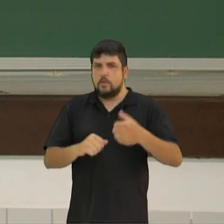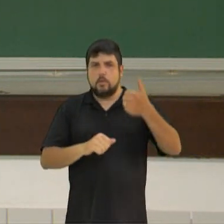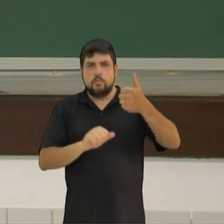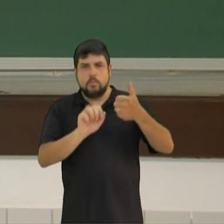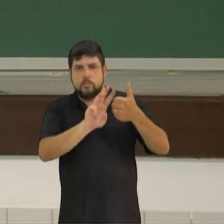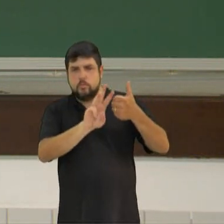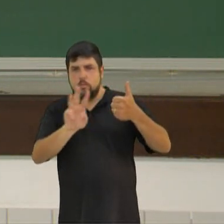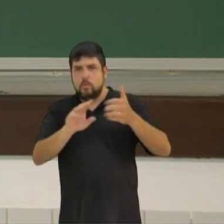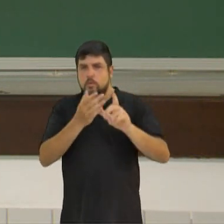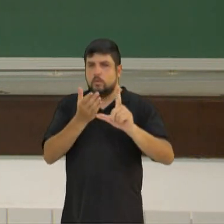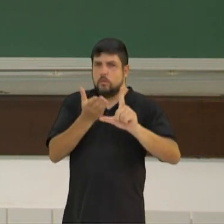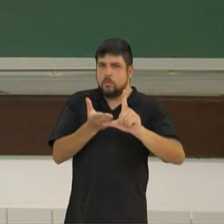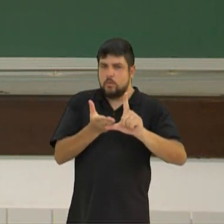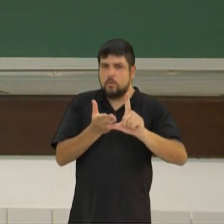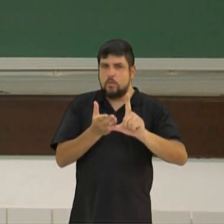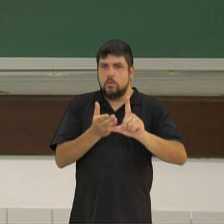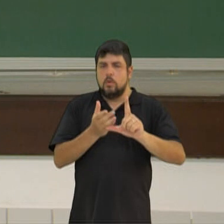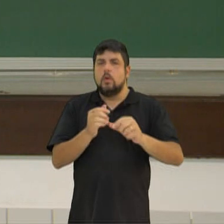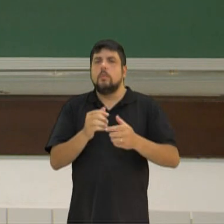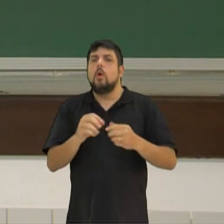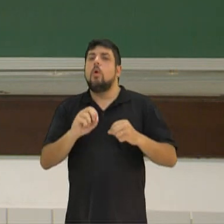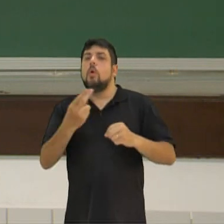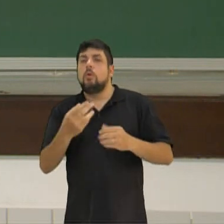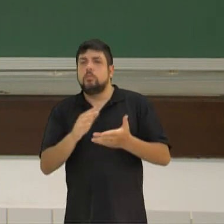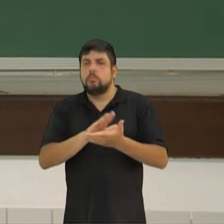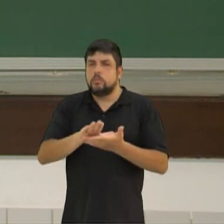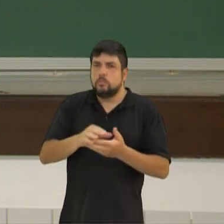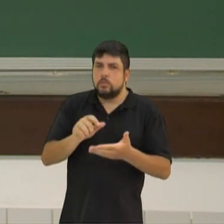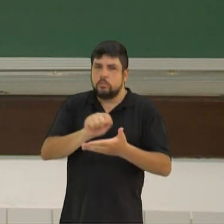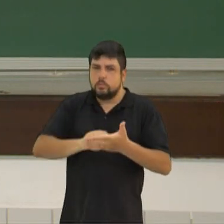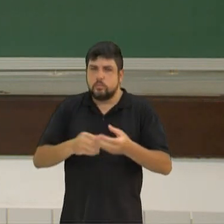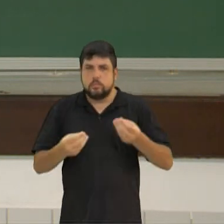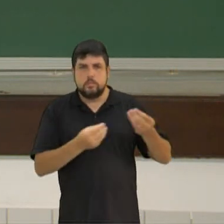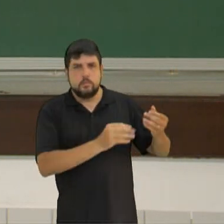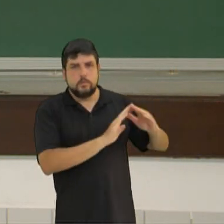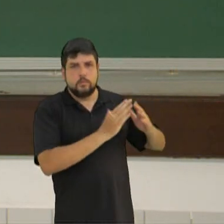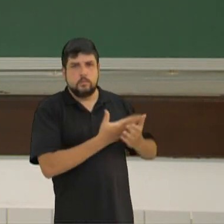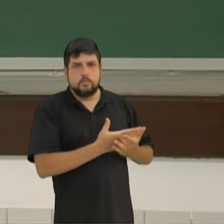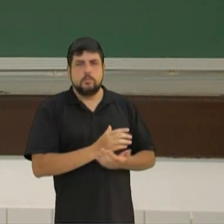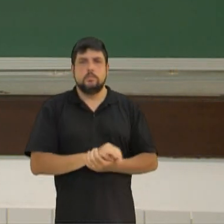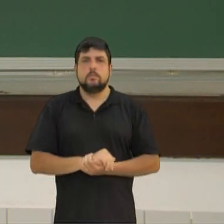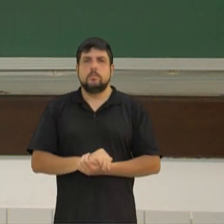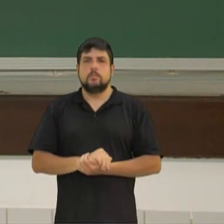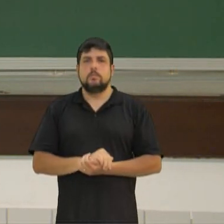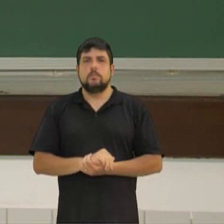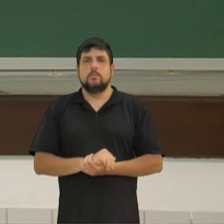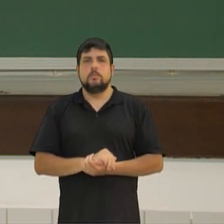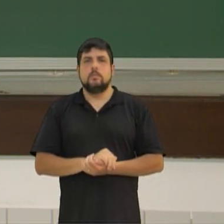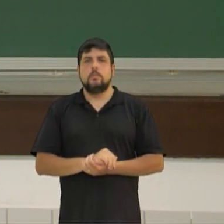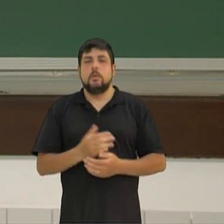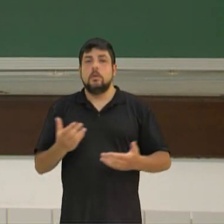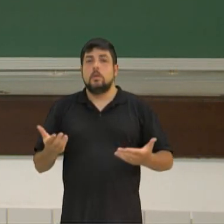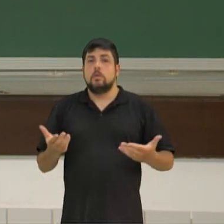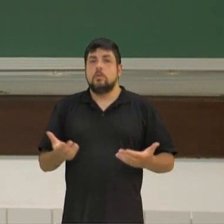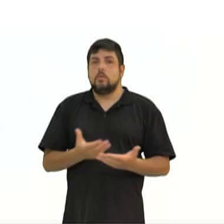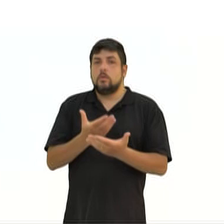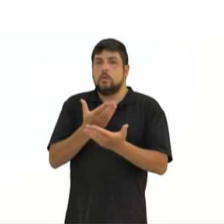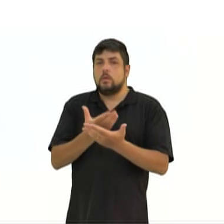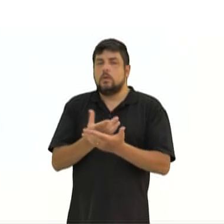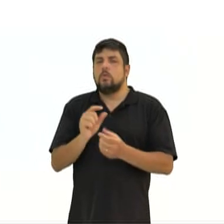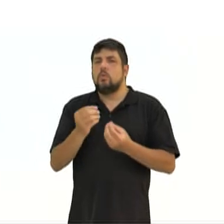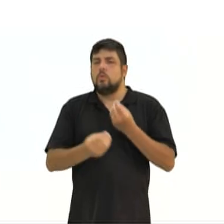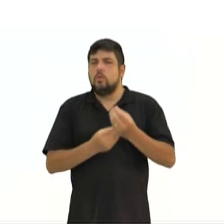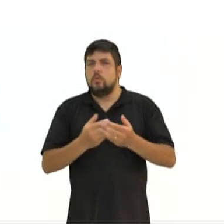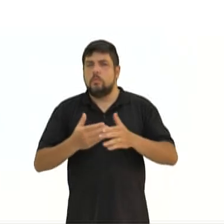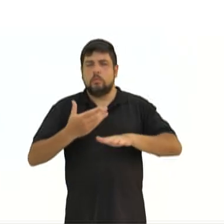lá do Classroom ou entregue a atividade impressa na escola. Vamos começar? Então, na aula de hoje, vamos fazer